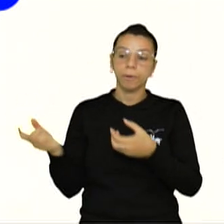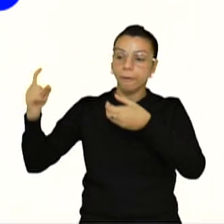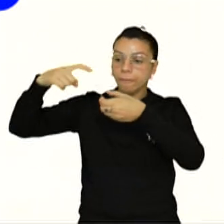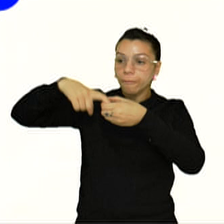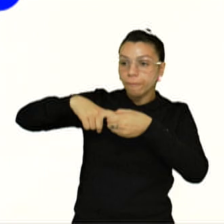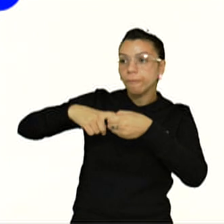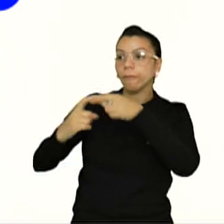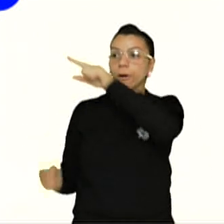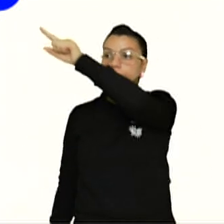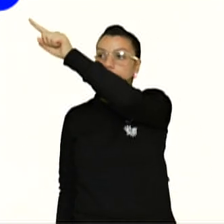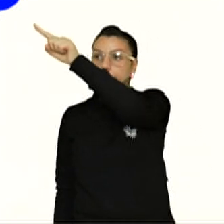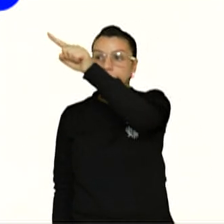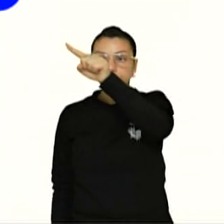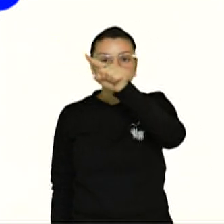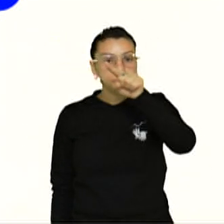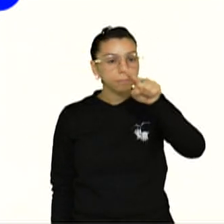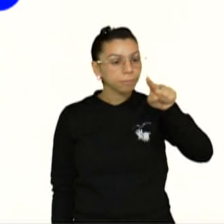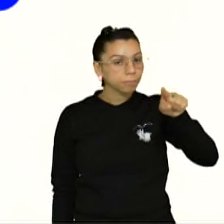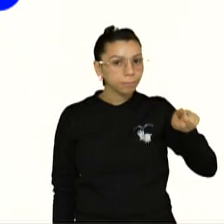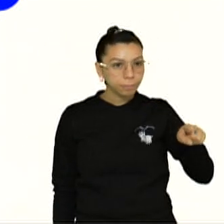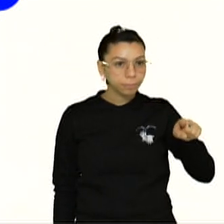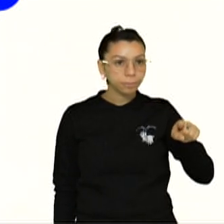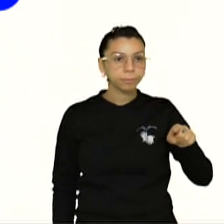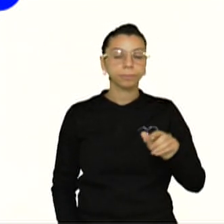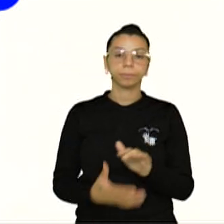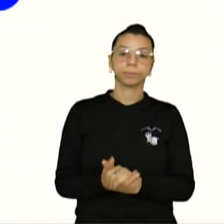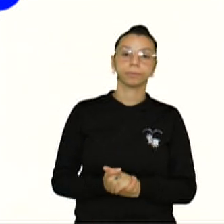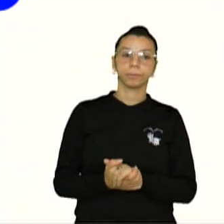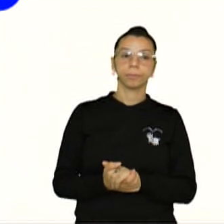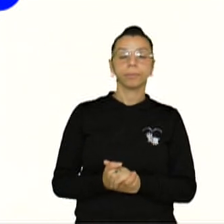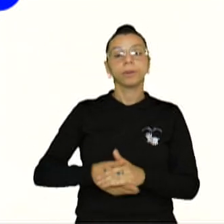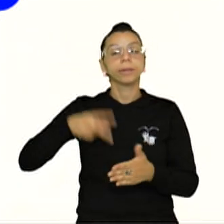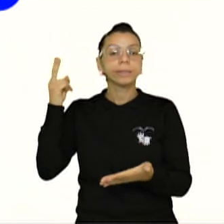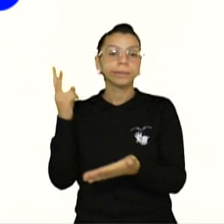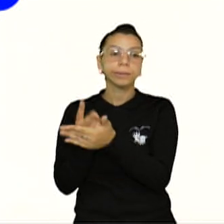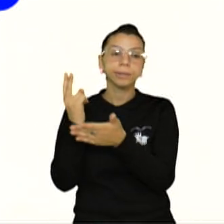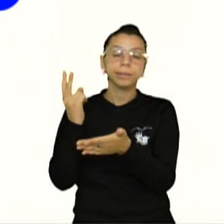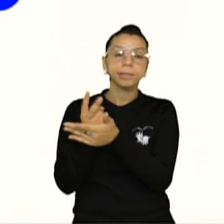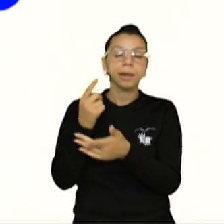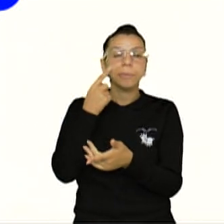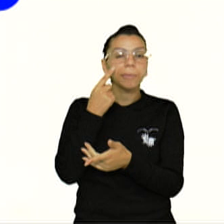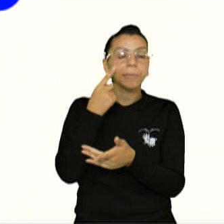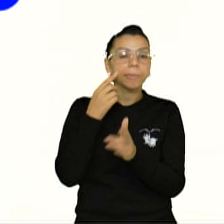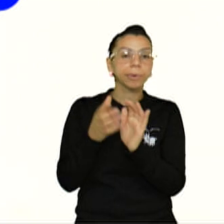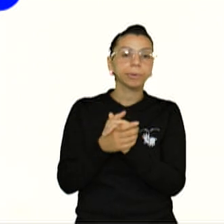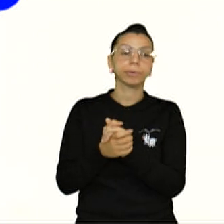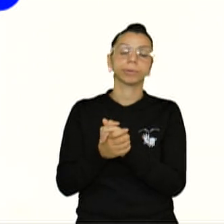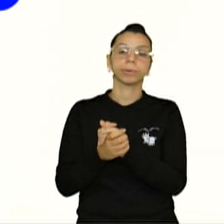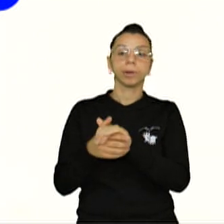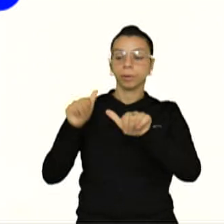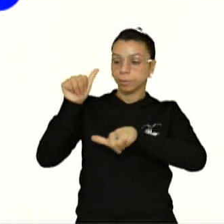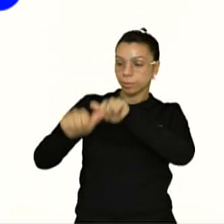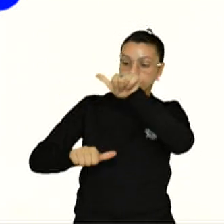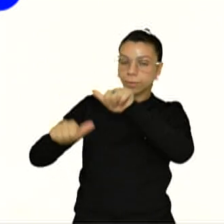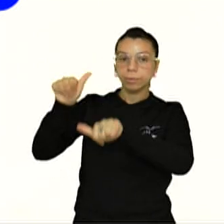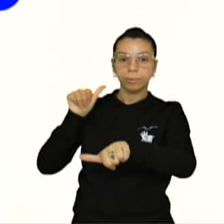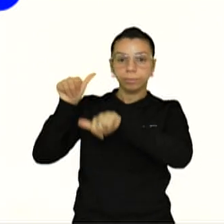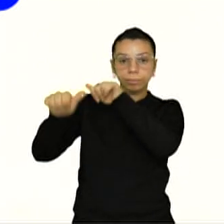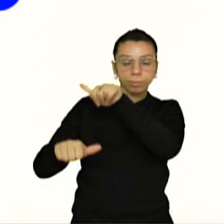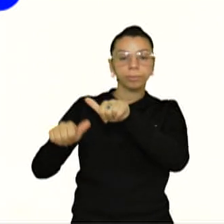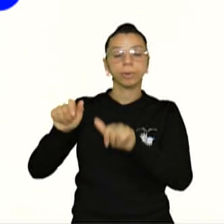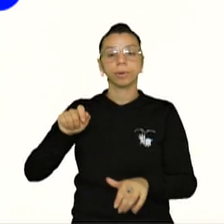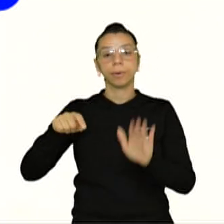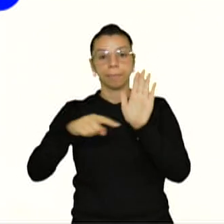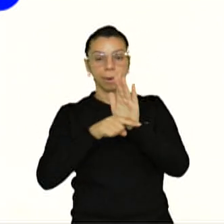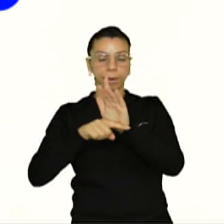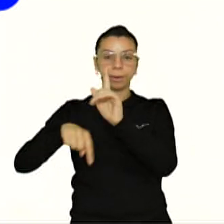com as diagonais, eu falo diagonais de volta, e ela sempre vem aqui, ó, invertendo os sinais. Mas é